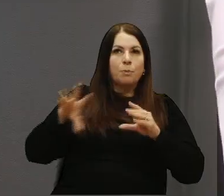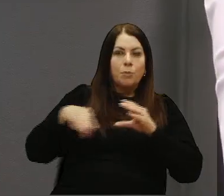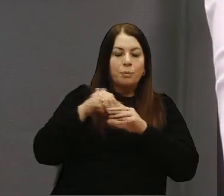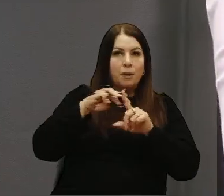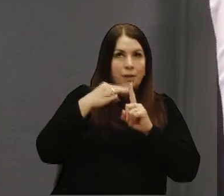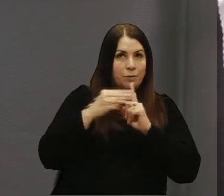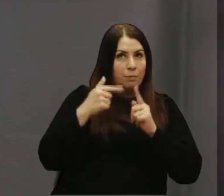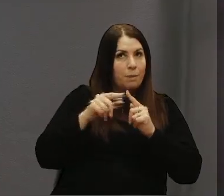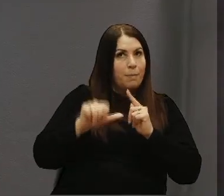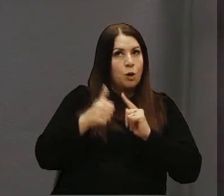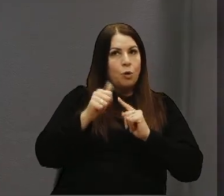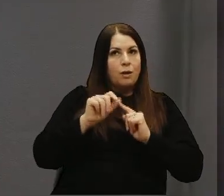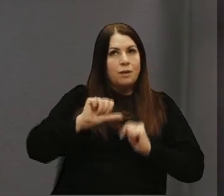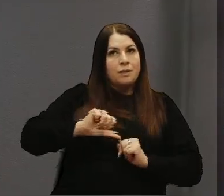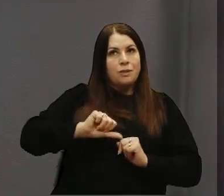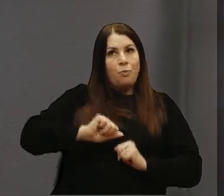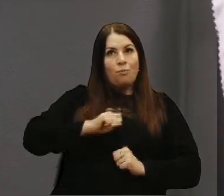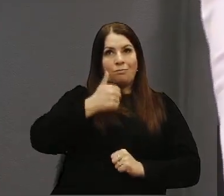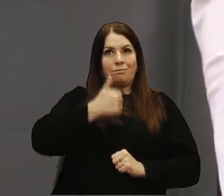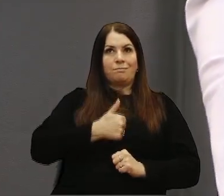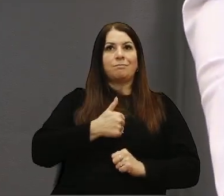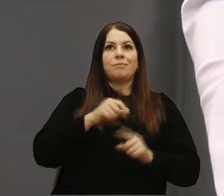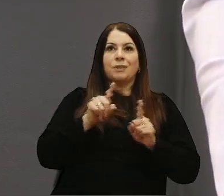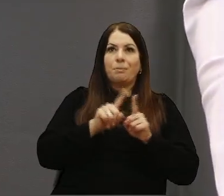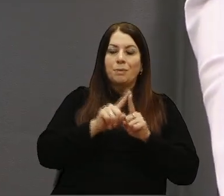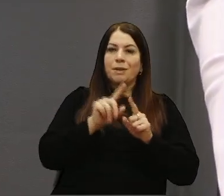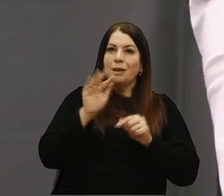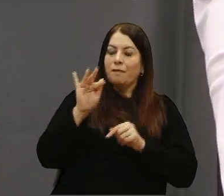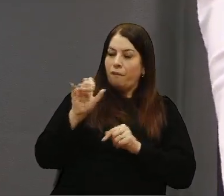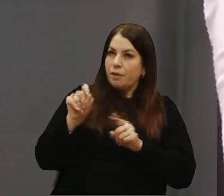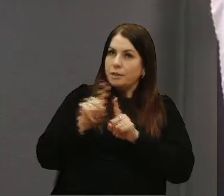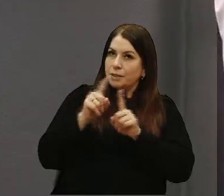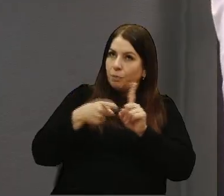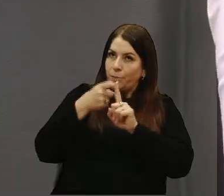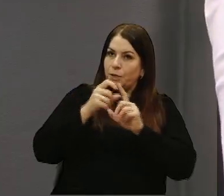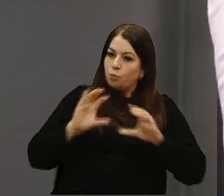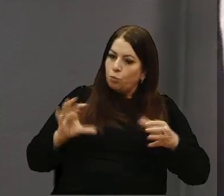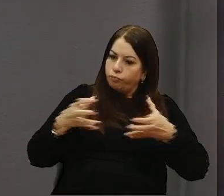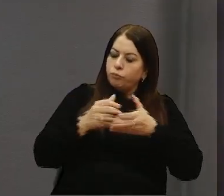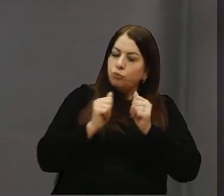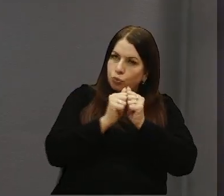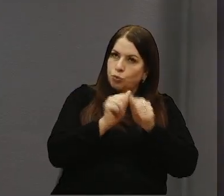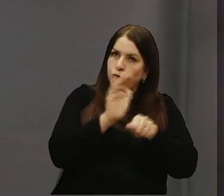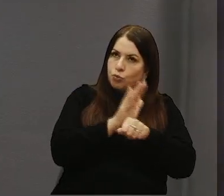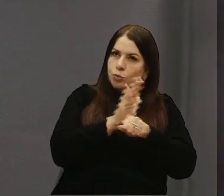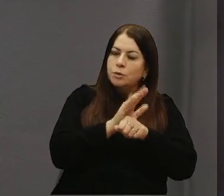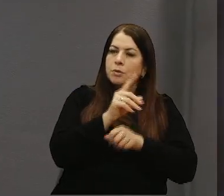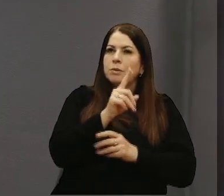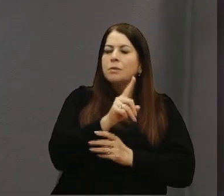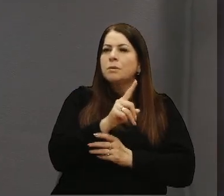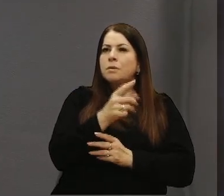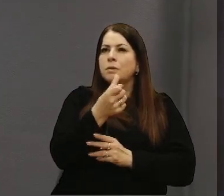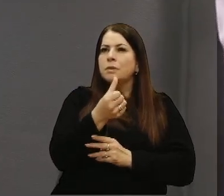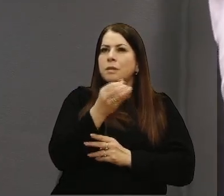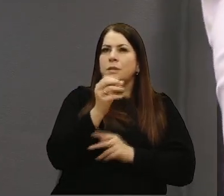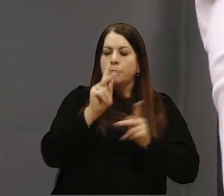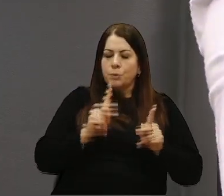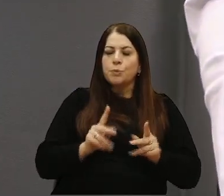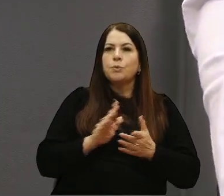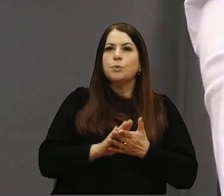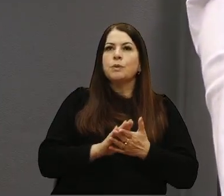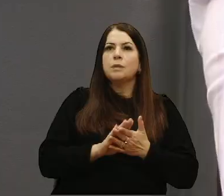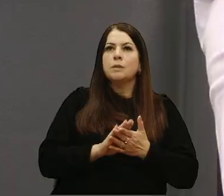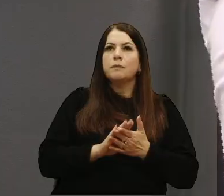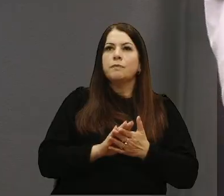de trabalho, melhorando a autoestima deles também. A FAS, esse mês, fez um mutirão, onde 160 pessoas, né,